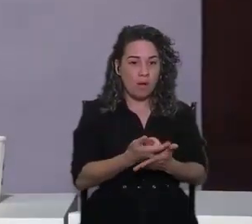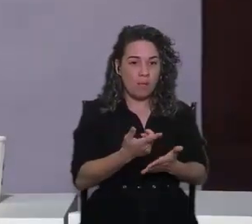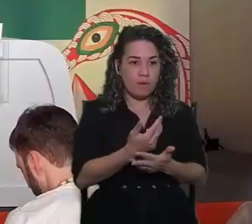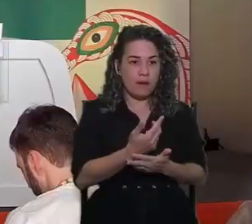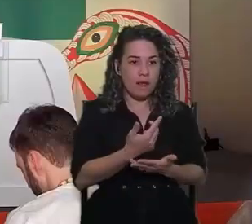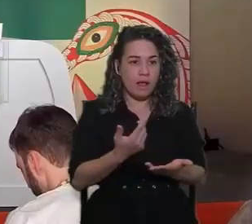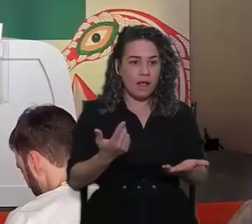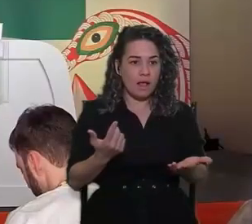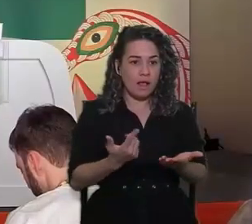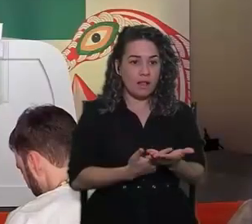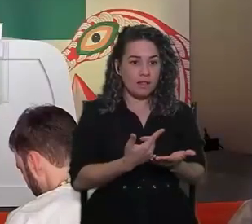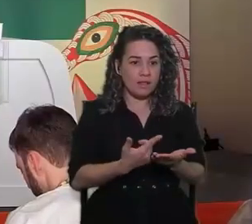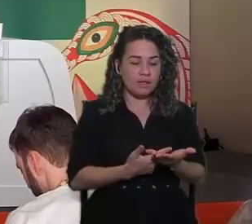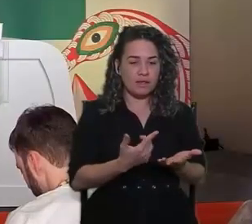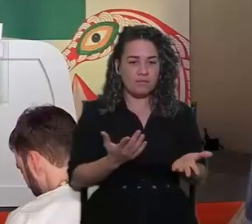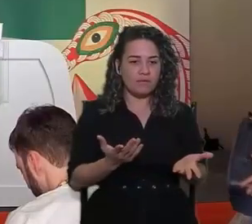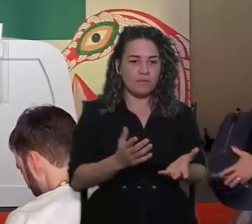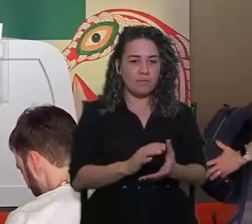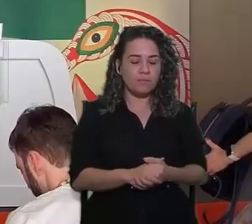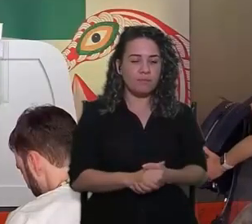pergunta? Quem quiser começar.